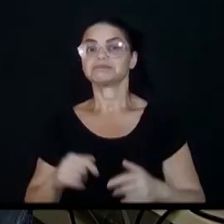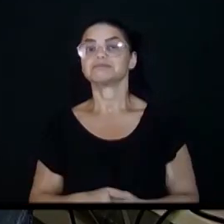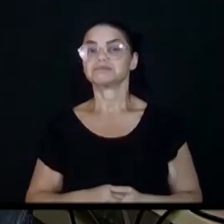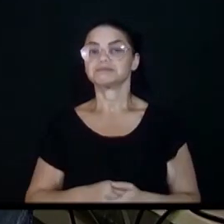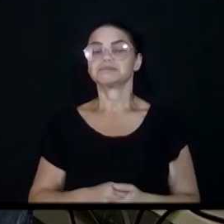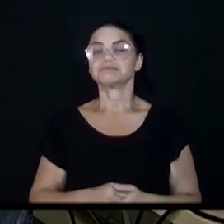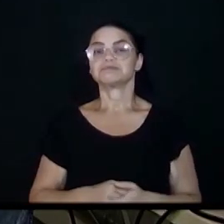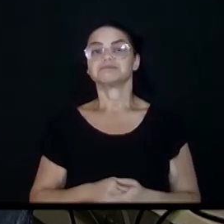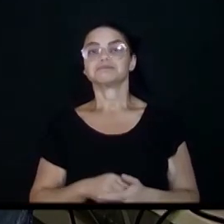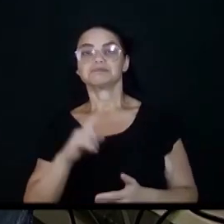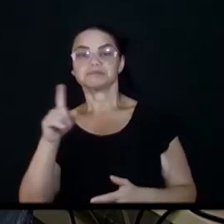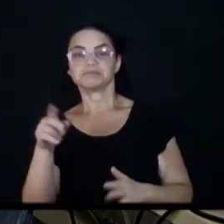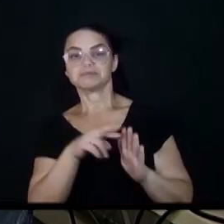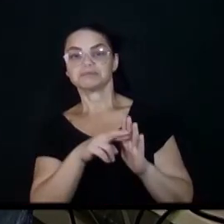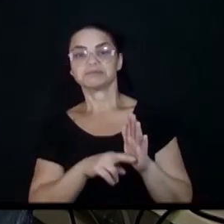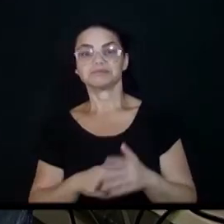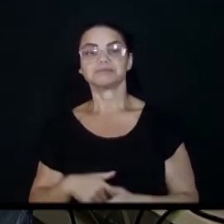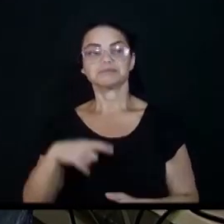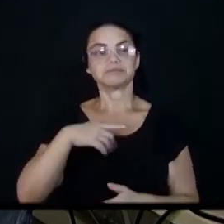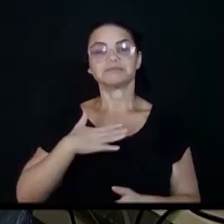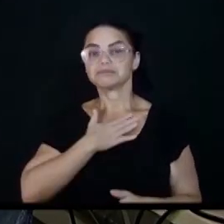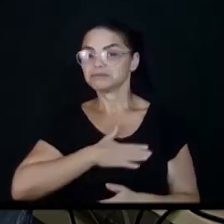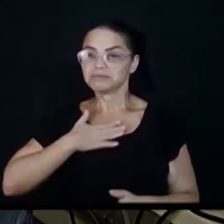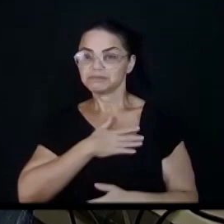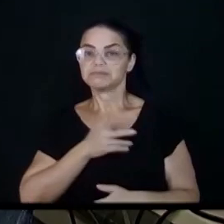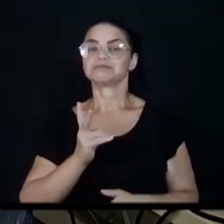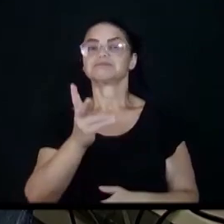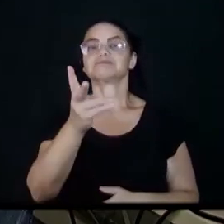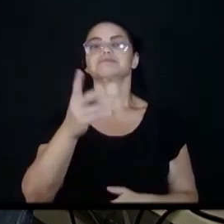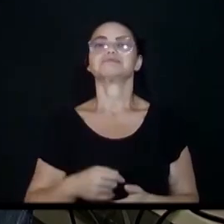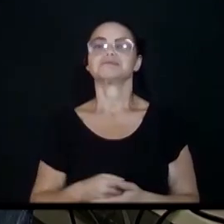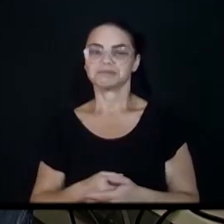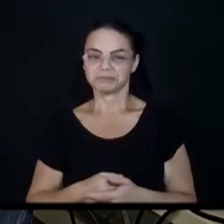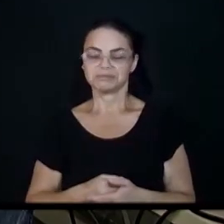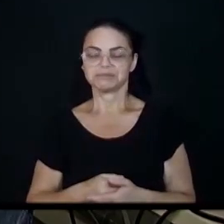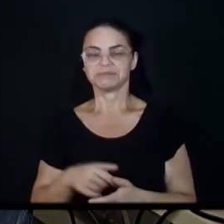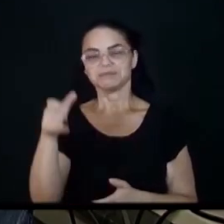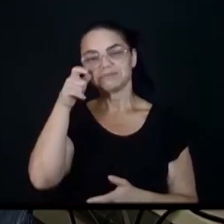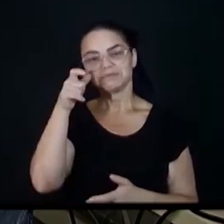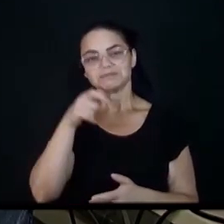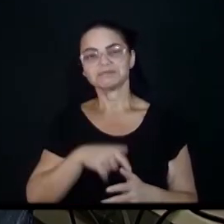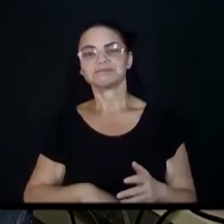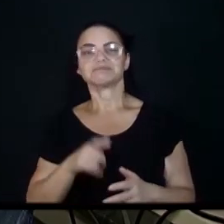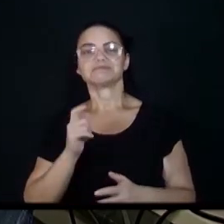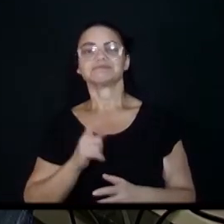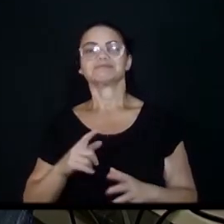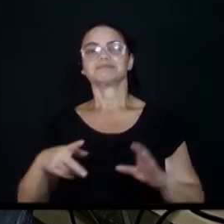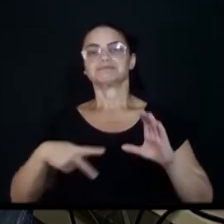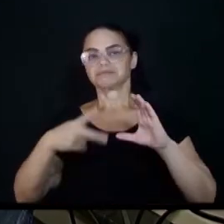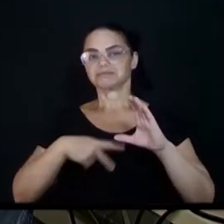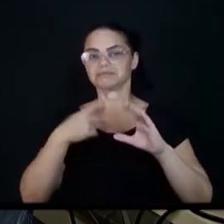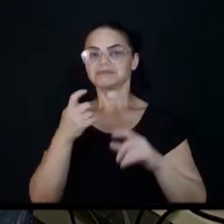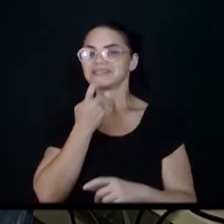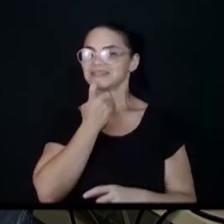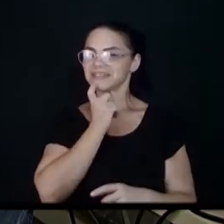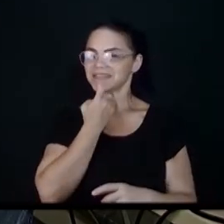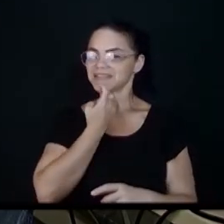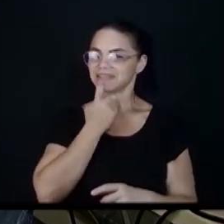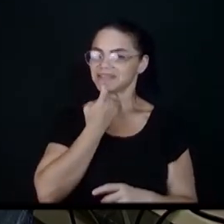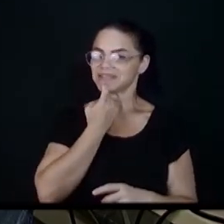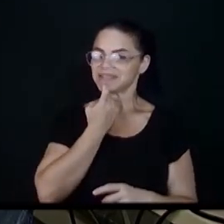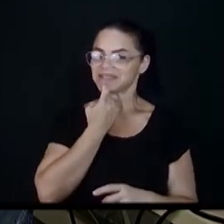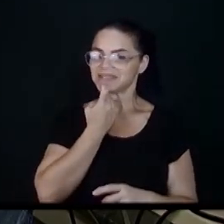espero que você tenha gostado. Continue então assistindo a programação da TV Câmara Campinas, pode acessar